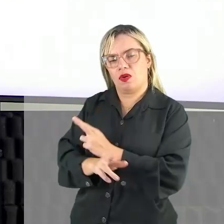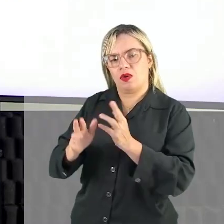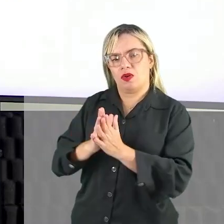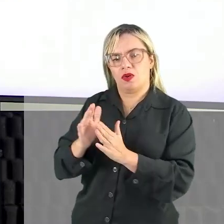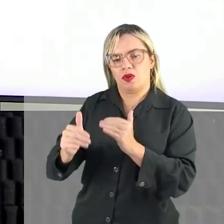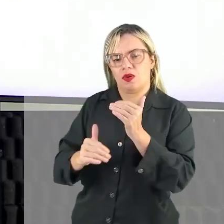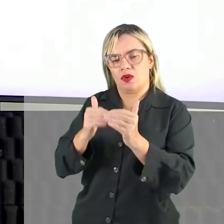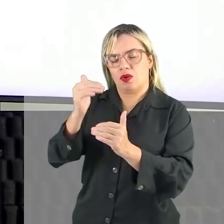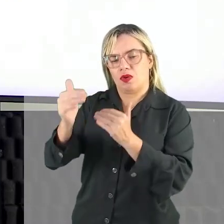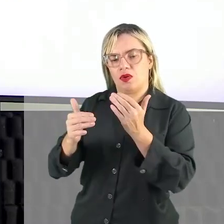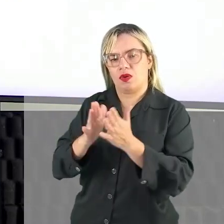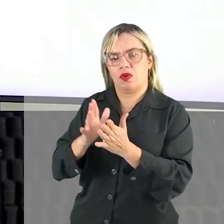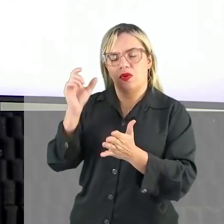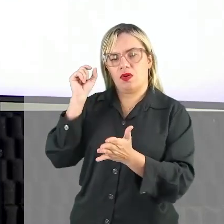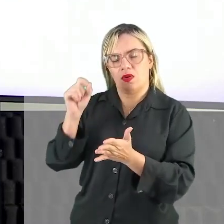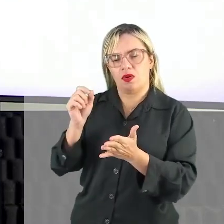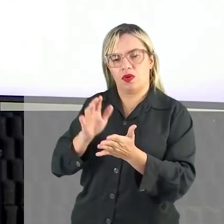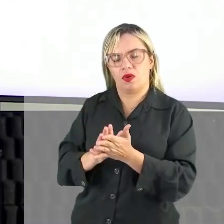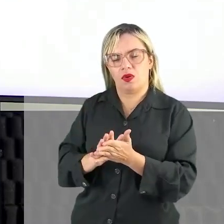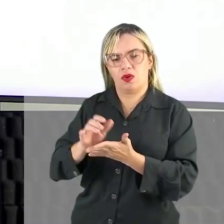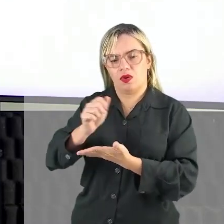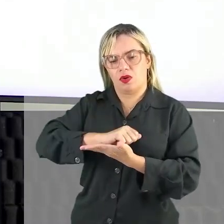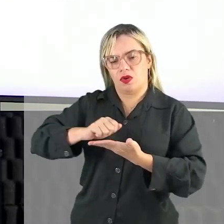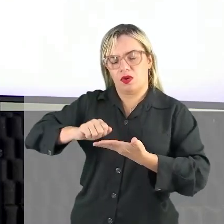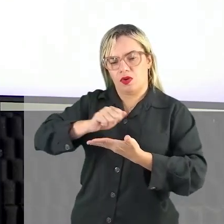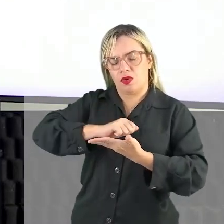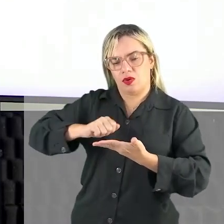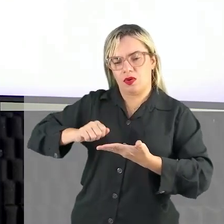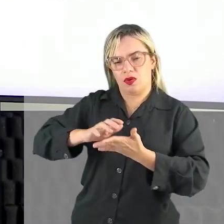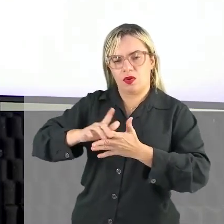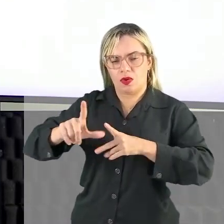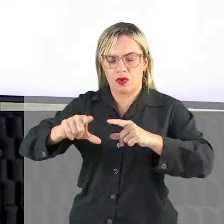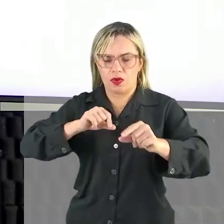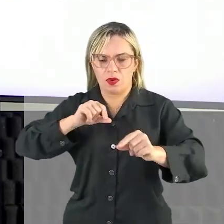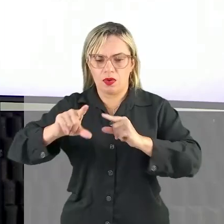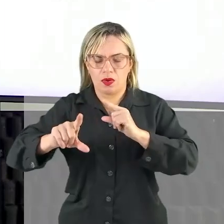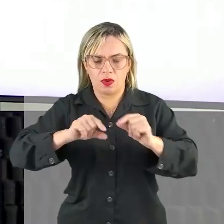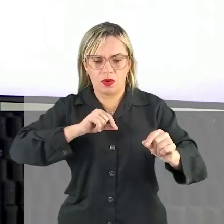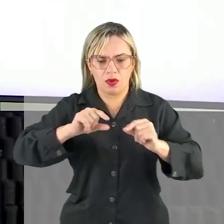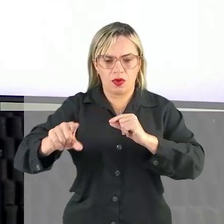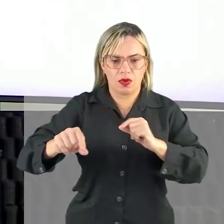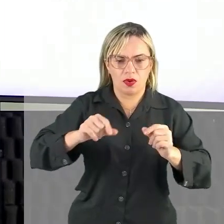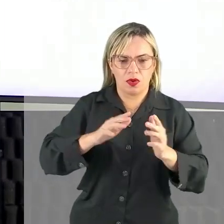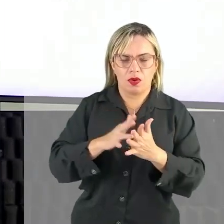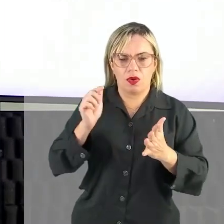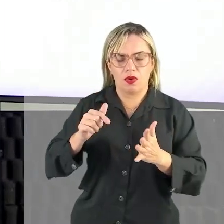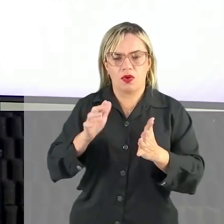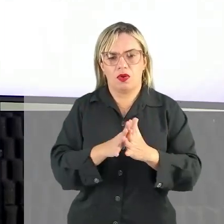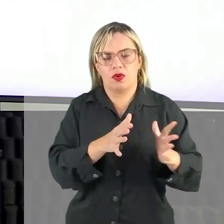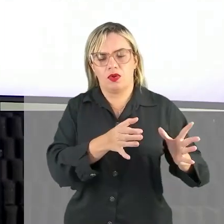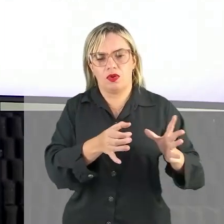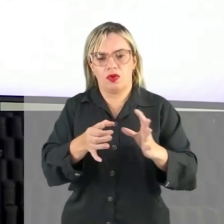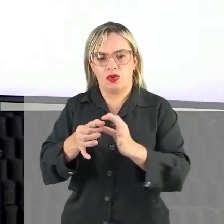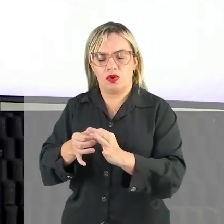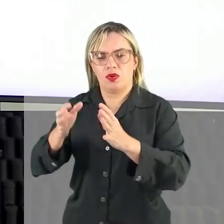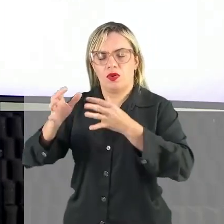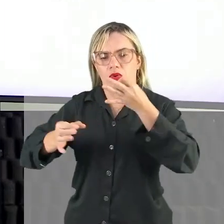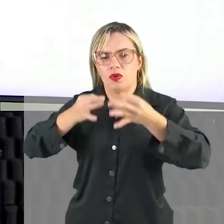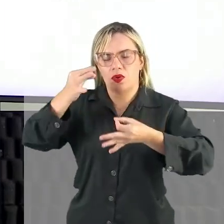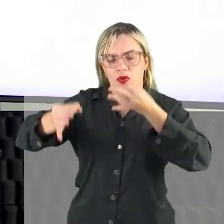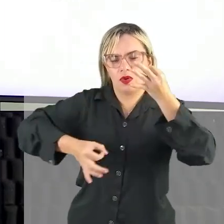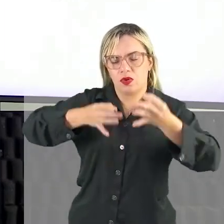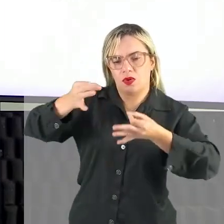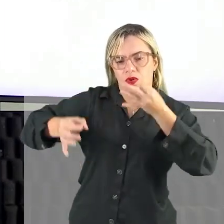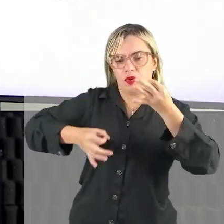crescimento então na medida em que eu seleciono operações argumentativas eu posso conferir